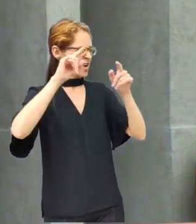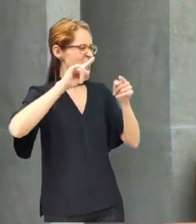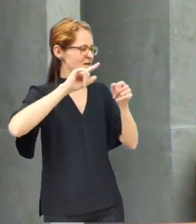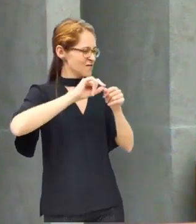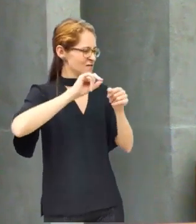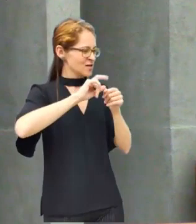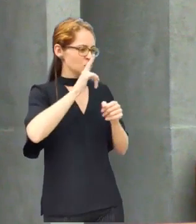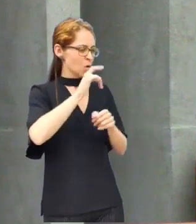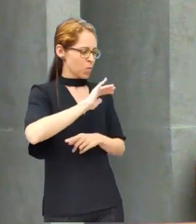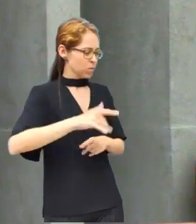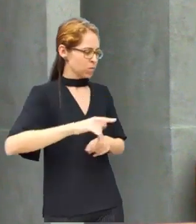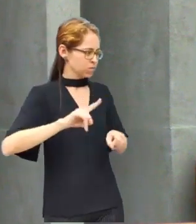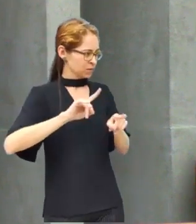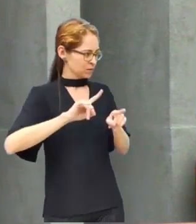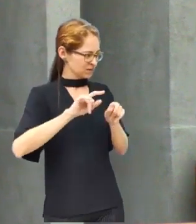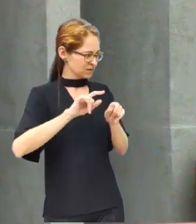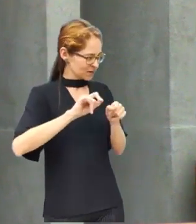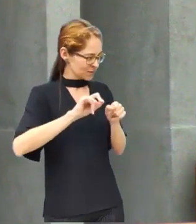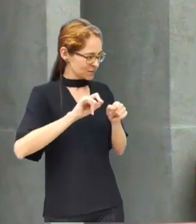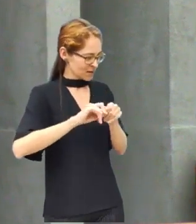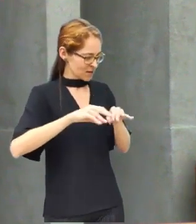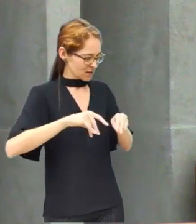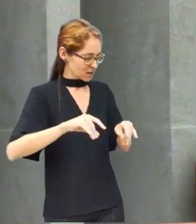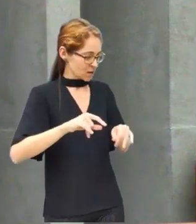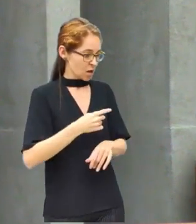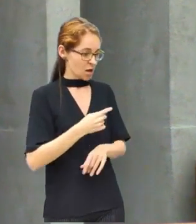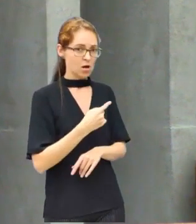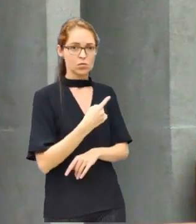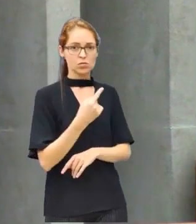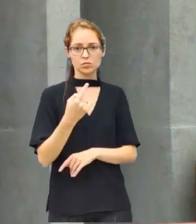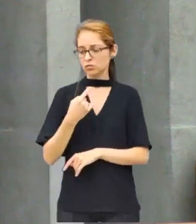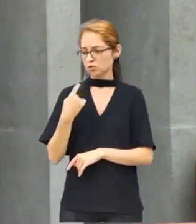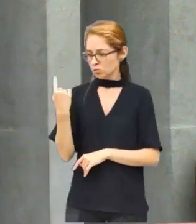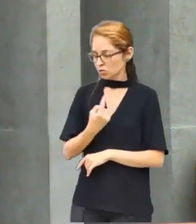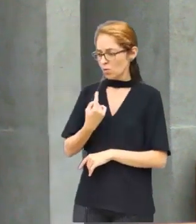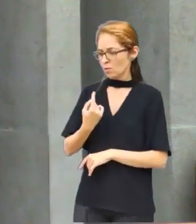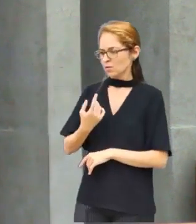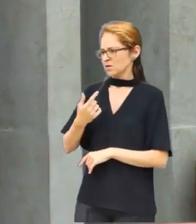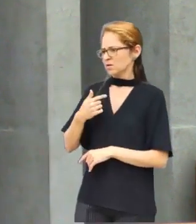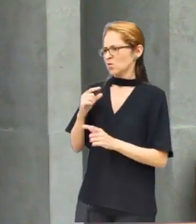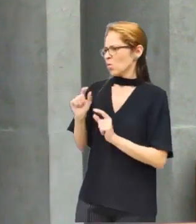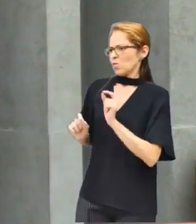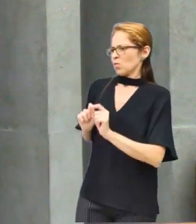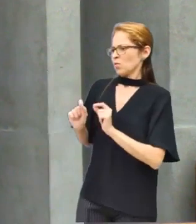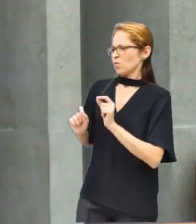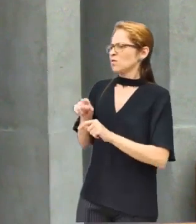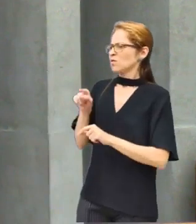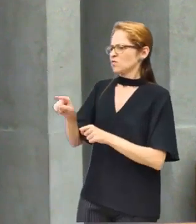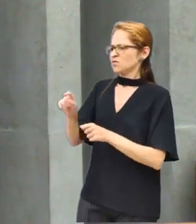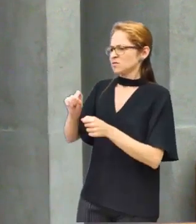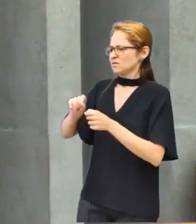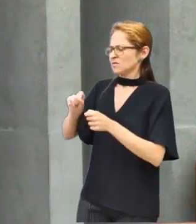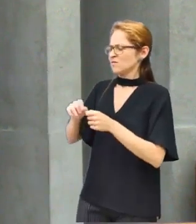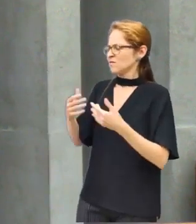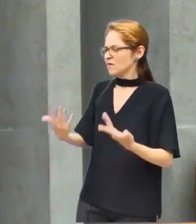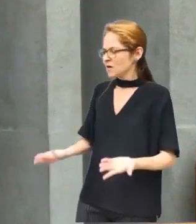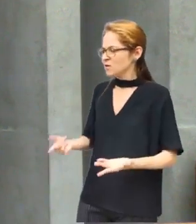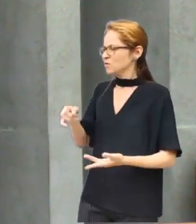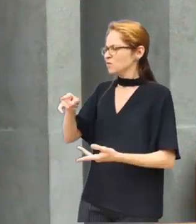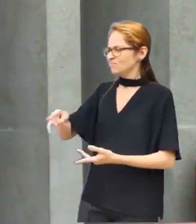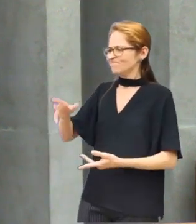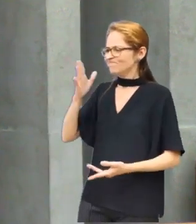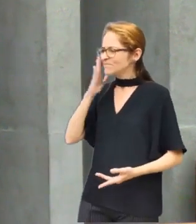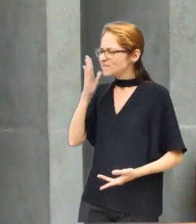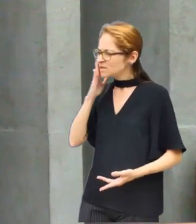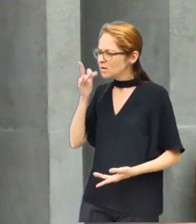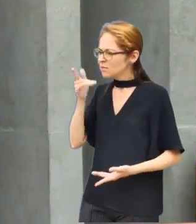terra. Então os homens ficaram possuídos de grande temor e lhe disseram: Que é isto que fizeste? Pois sabiam os